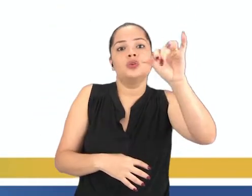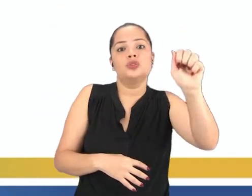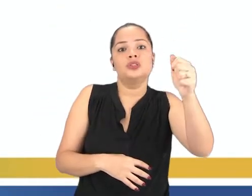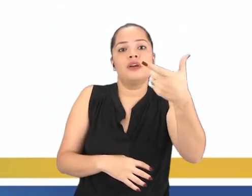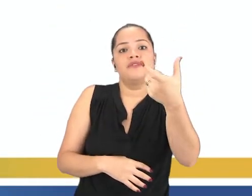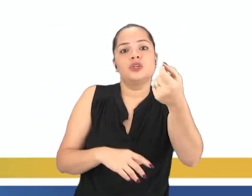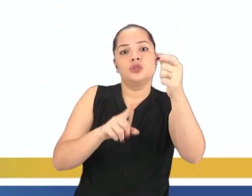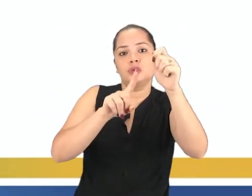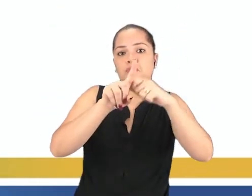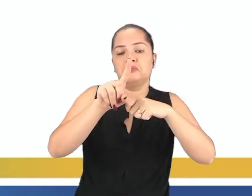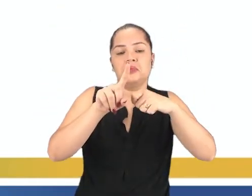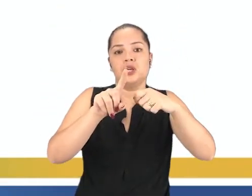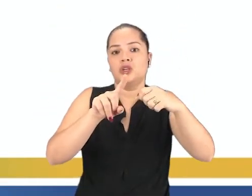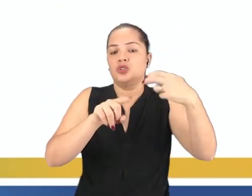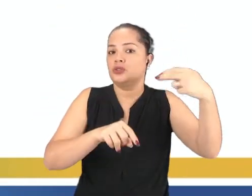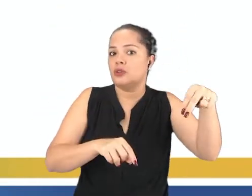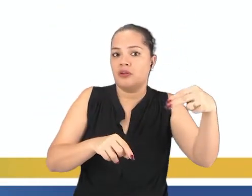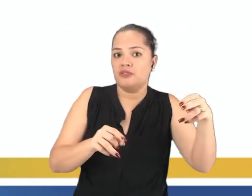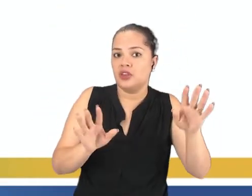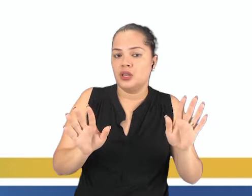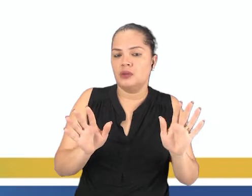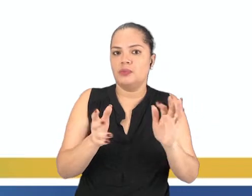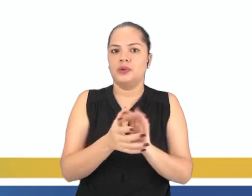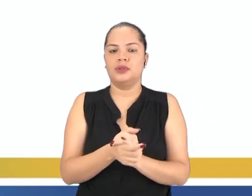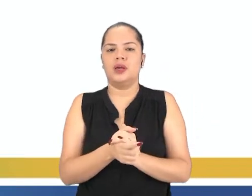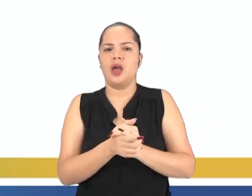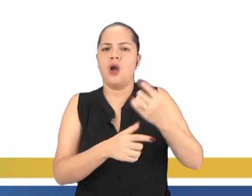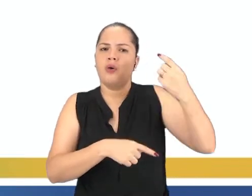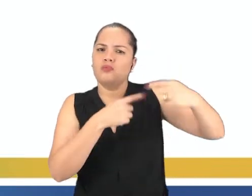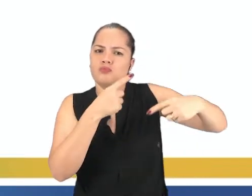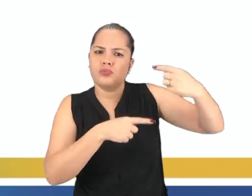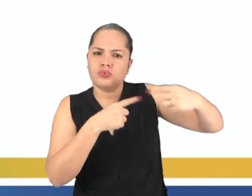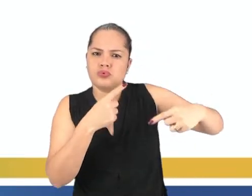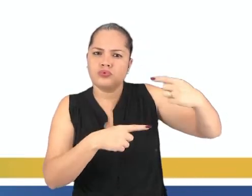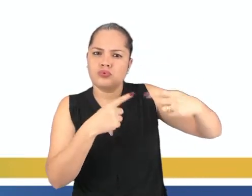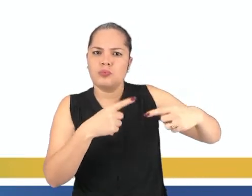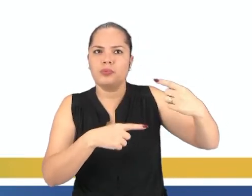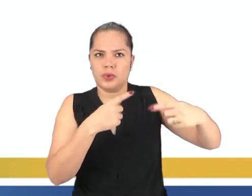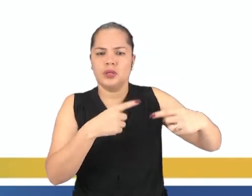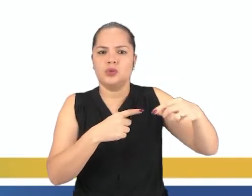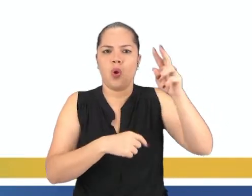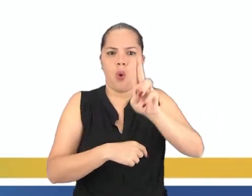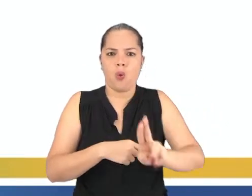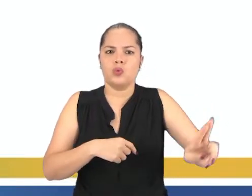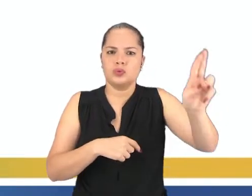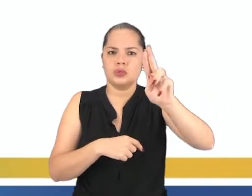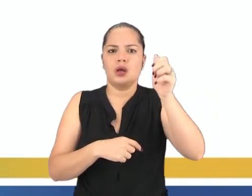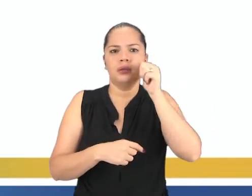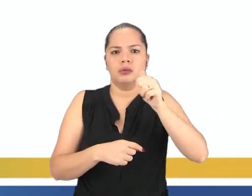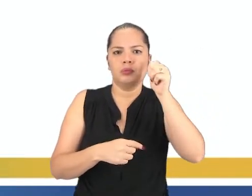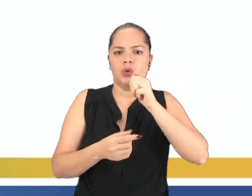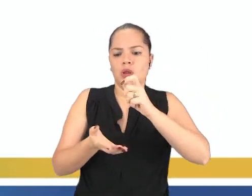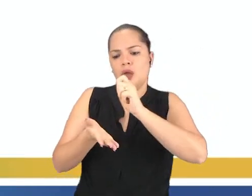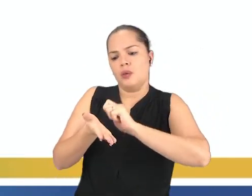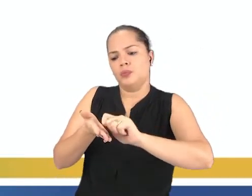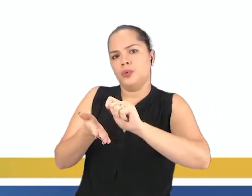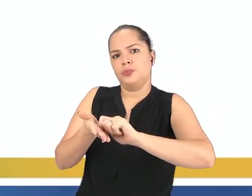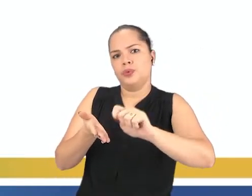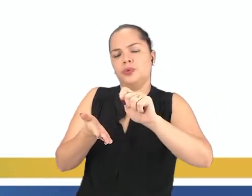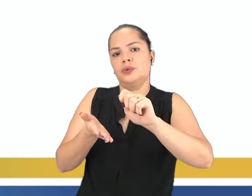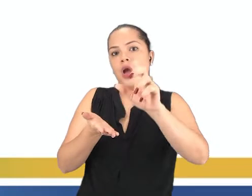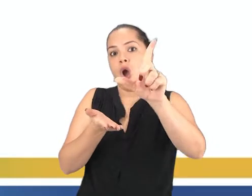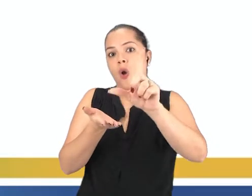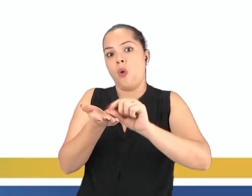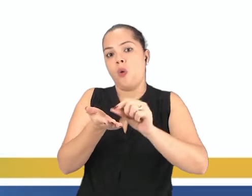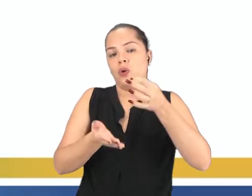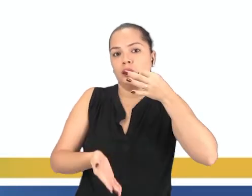ano. Quais os argumentos utilizados pela autora para responder ao questionamento do título do artigo, se